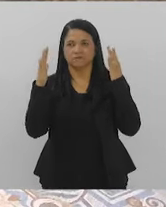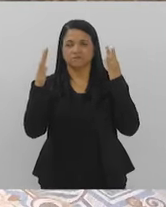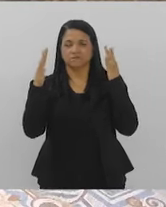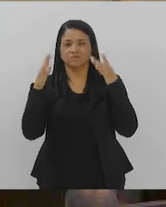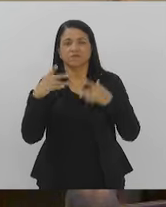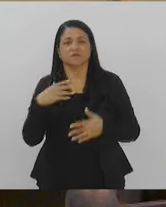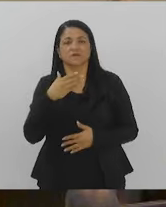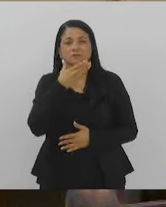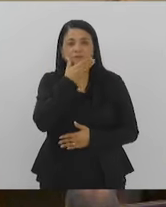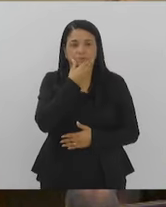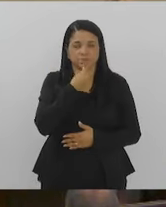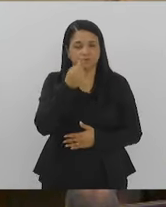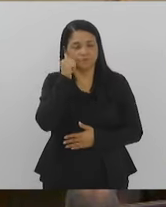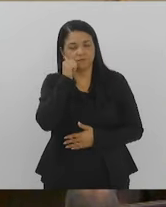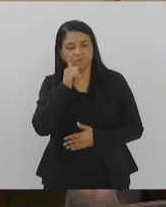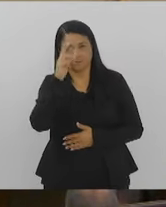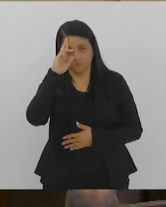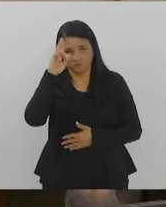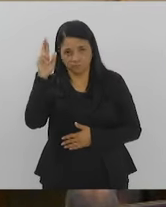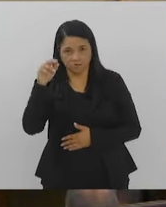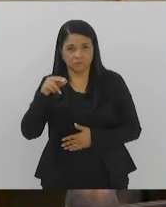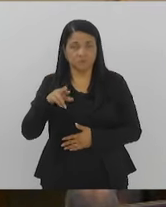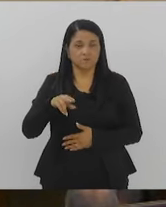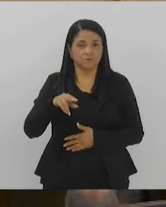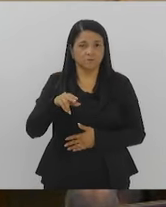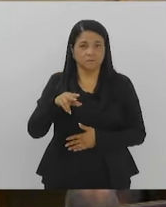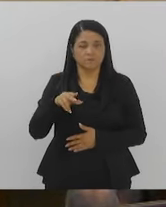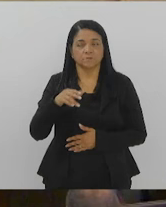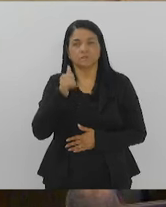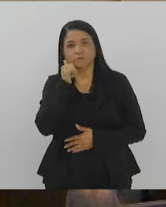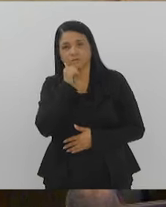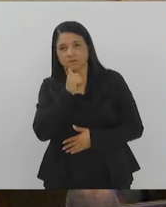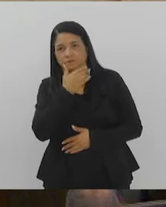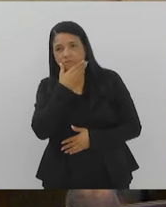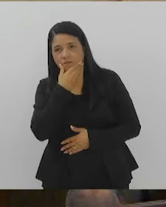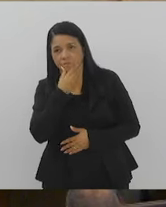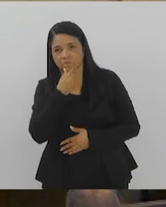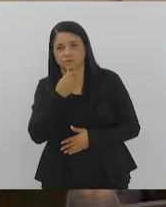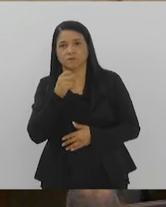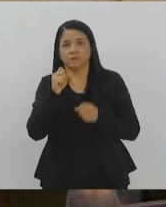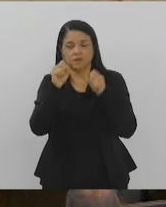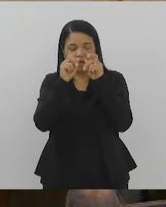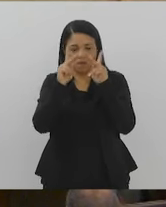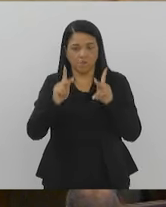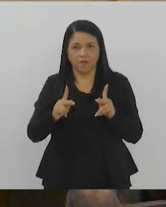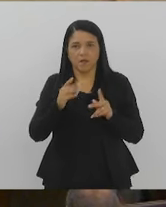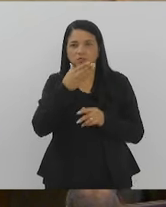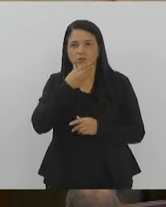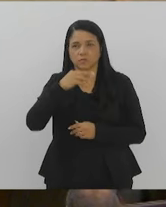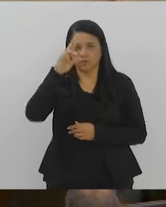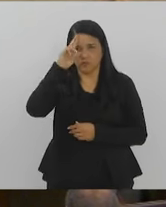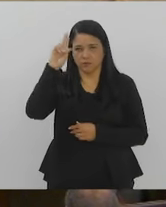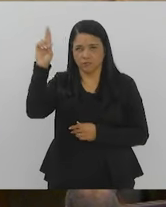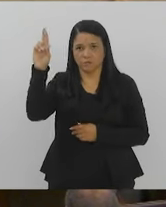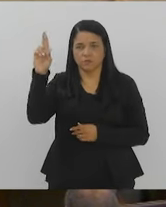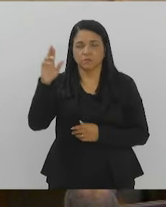Senhoras e senhores, irmãos e irmãs, eu vos cumprimento com a paz do Senhor Jesus.